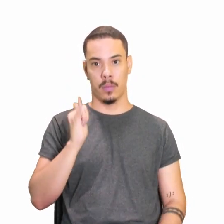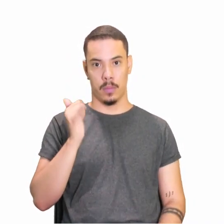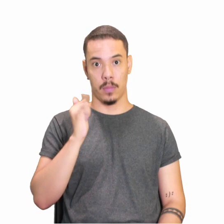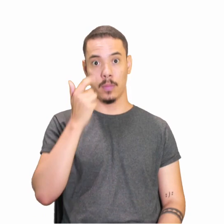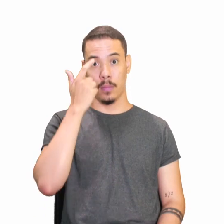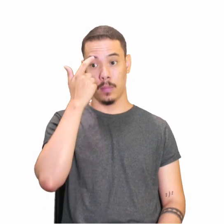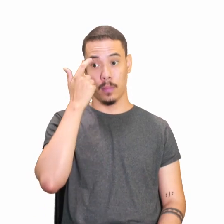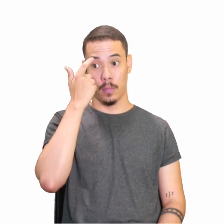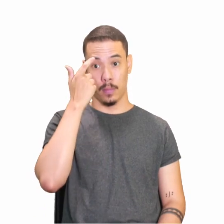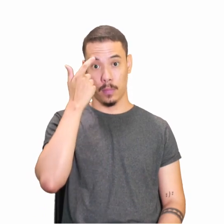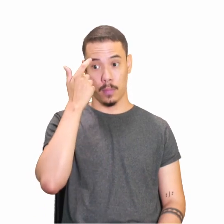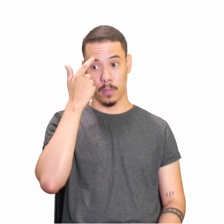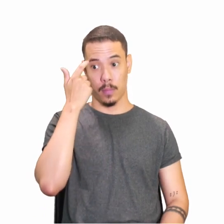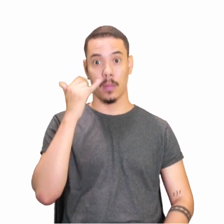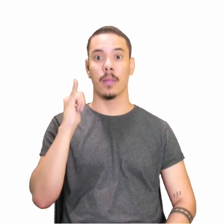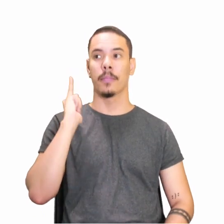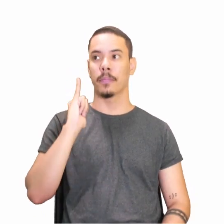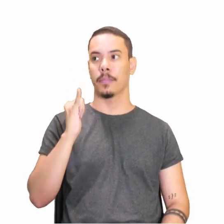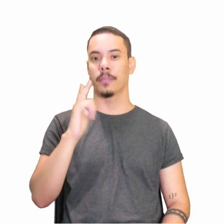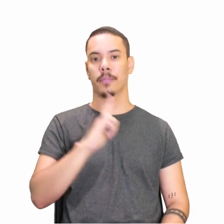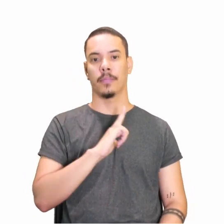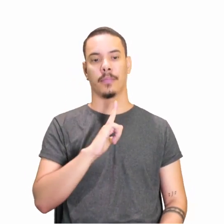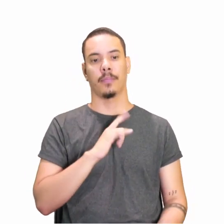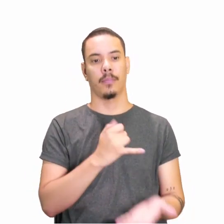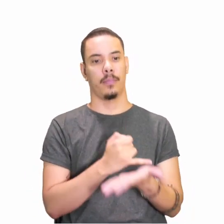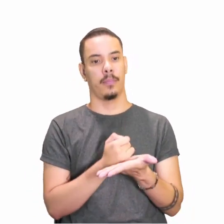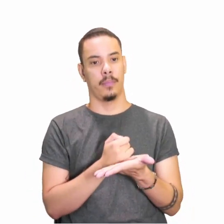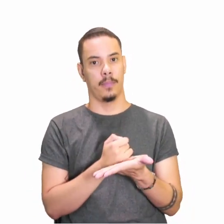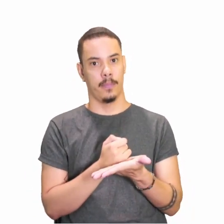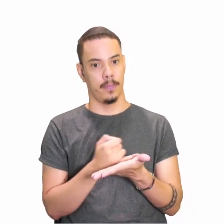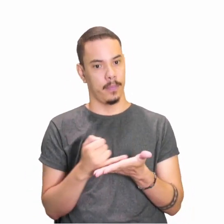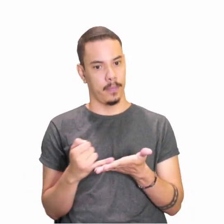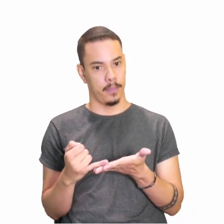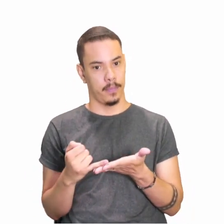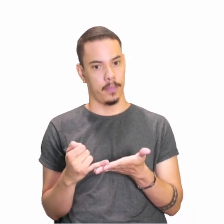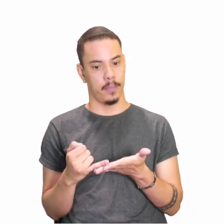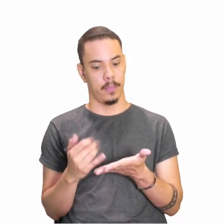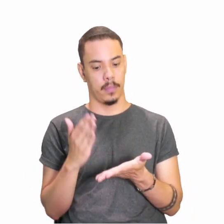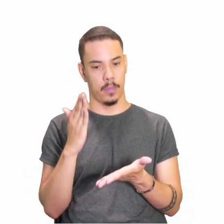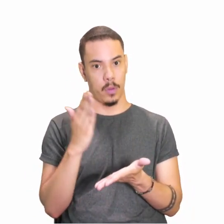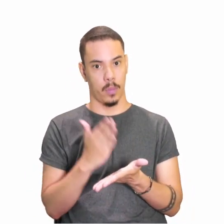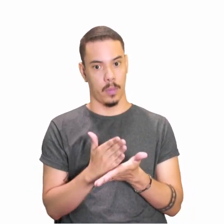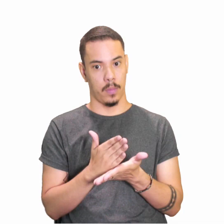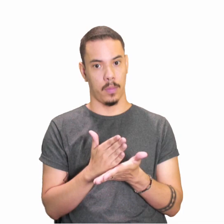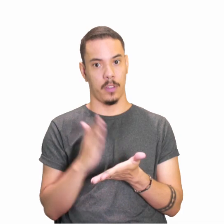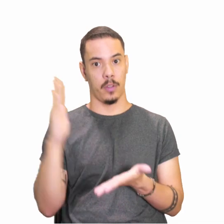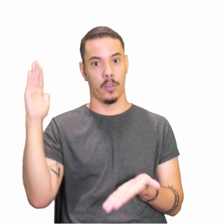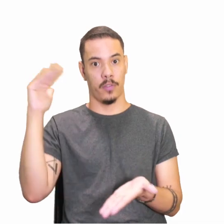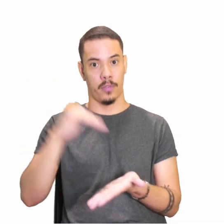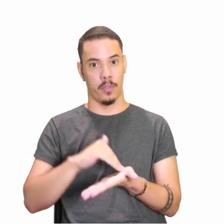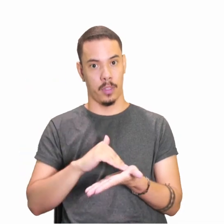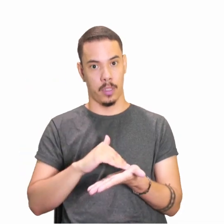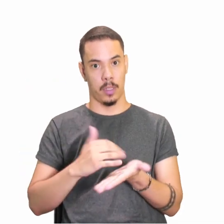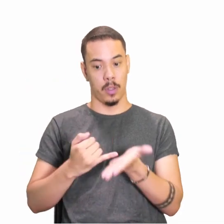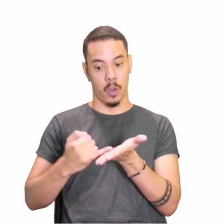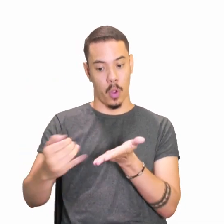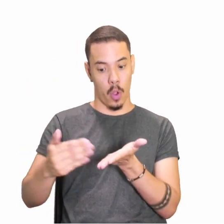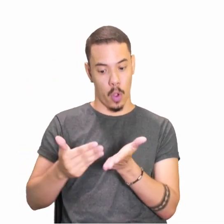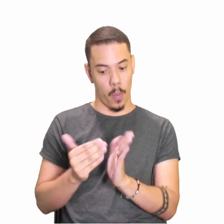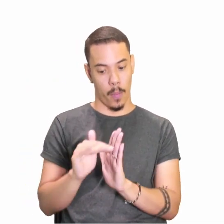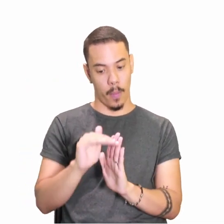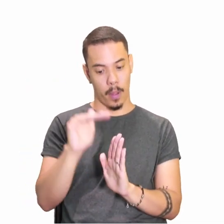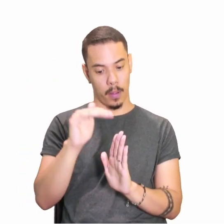Então, a narrativa, ela tem um início, não é isso? Um meio e um fim, beleza? Beleza, as